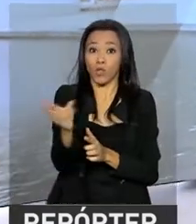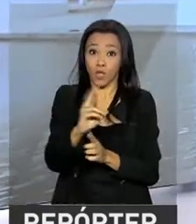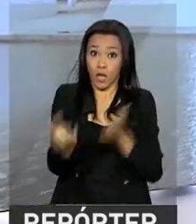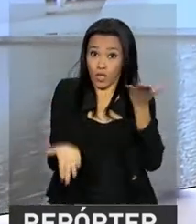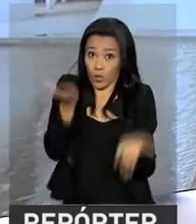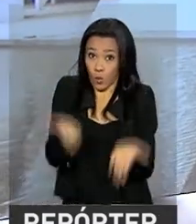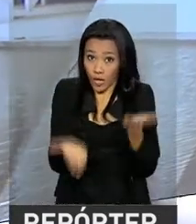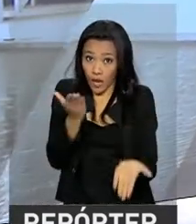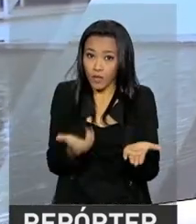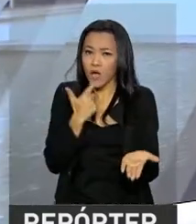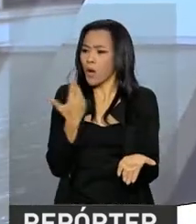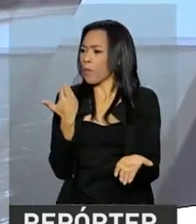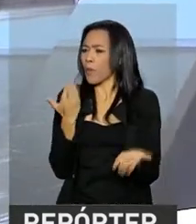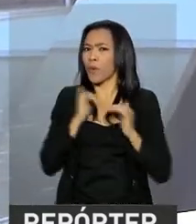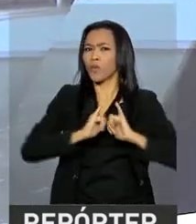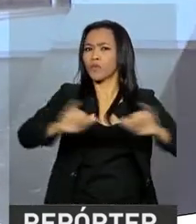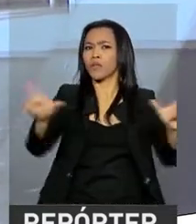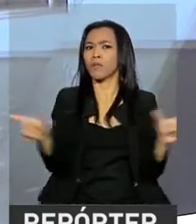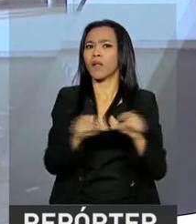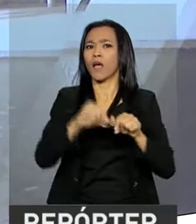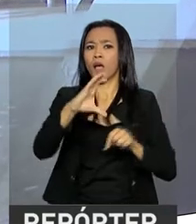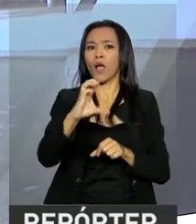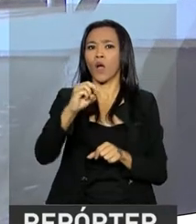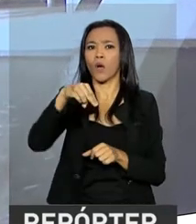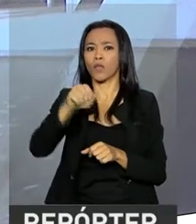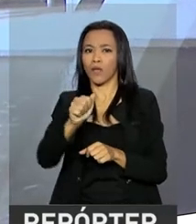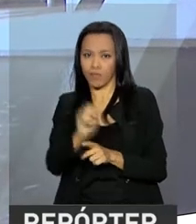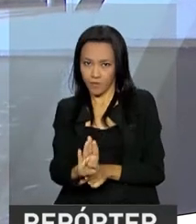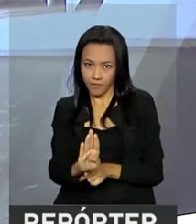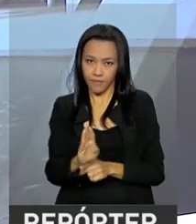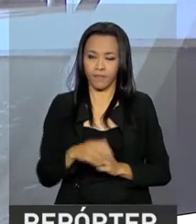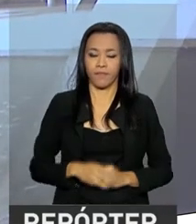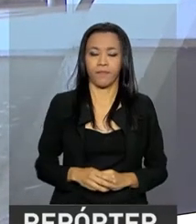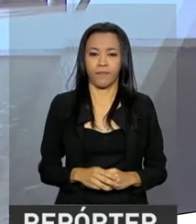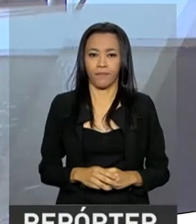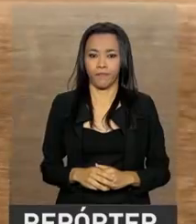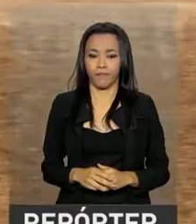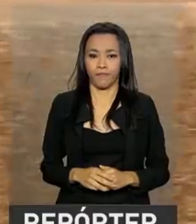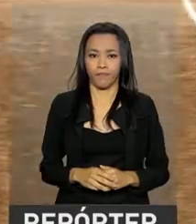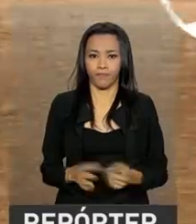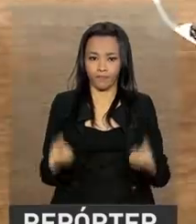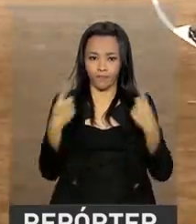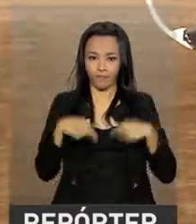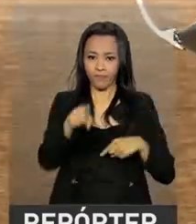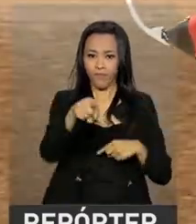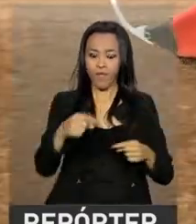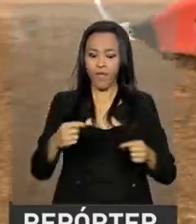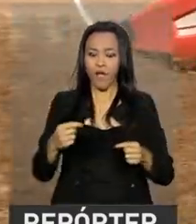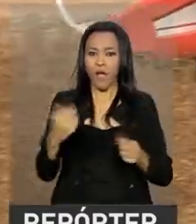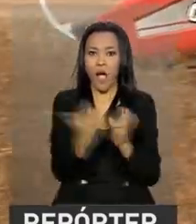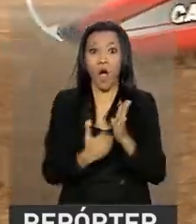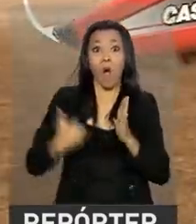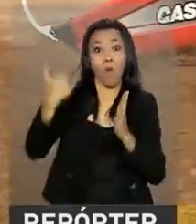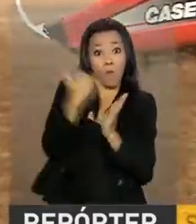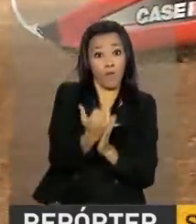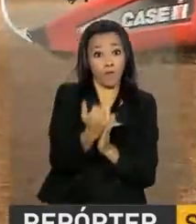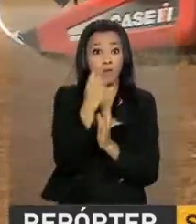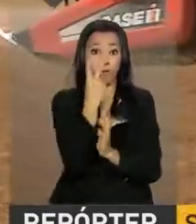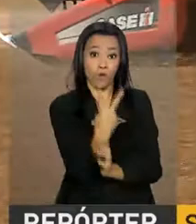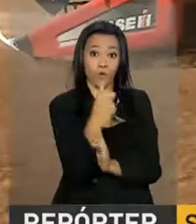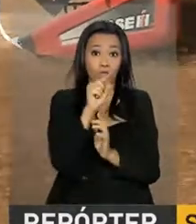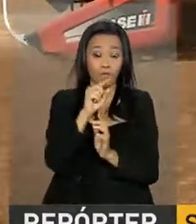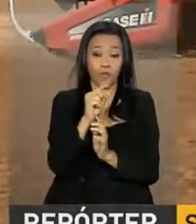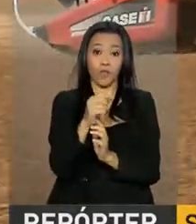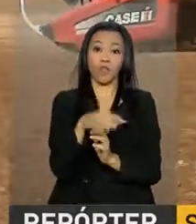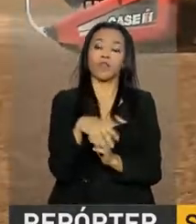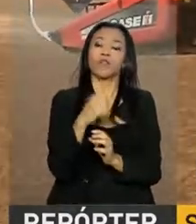divulgados agora há pouco pela conab a companhia nacional de abastecimento é um aumento de 22,1 por